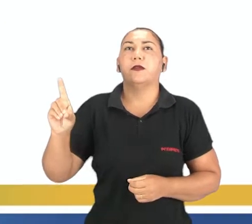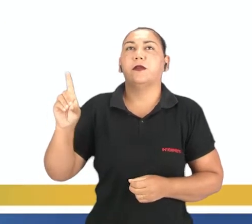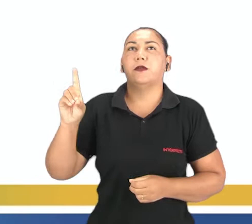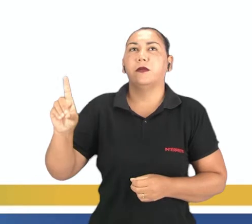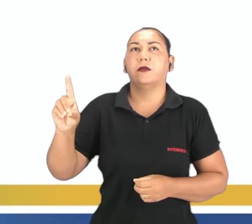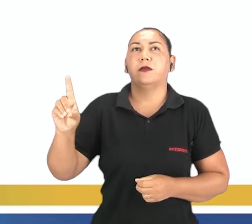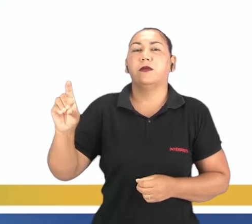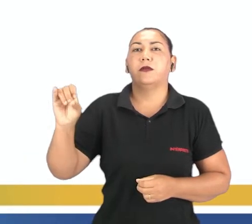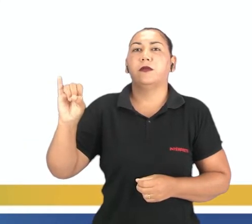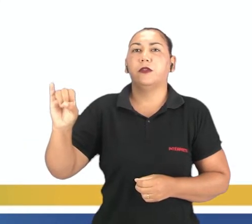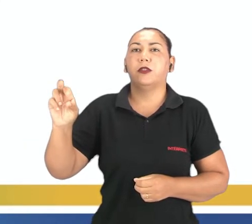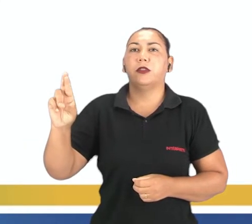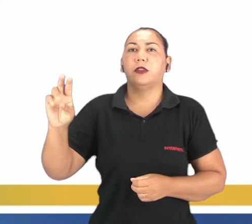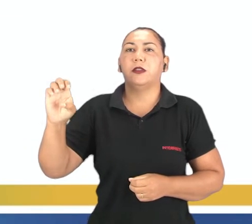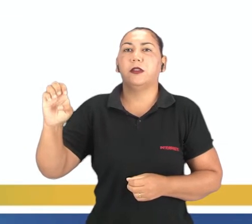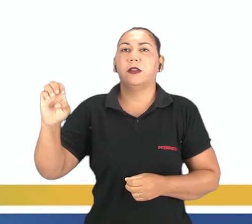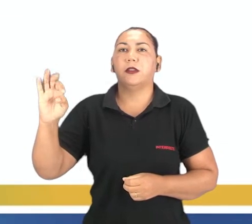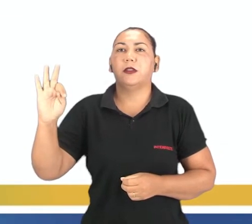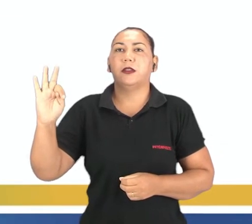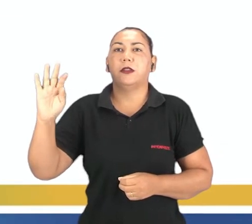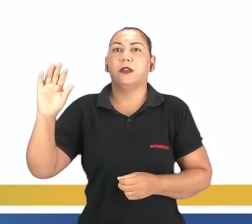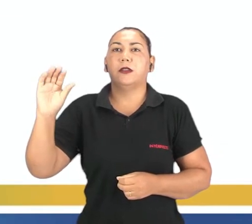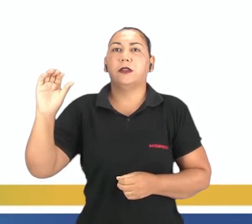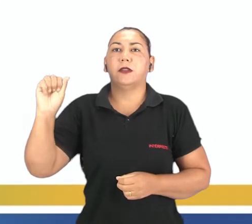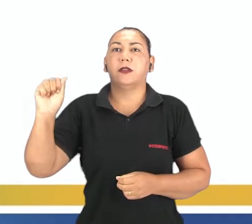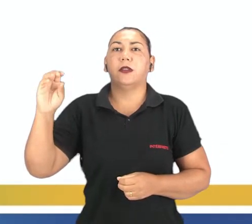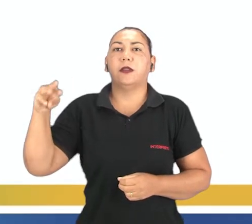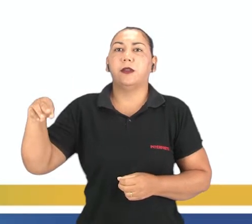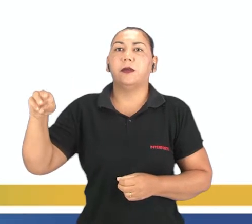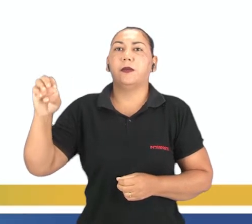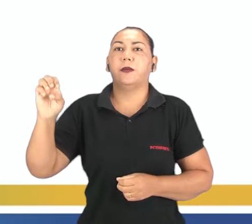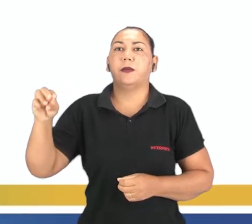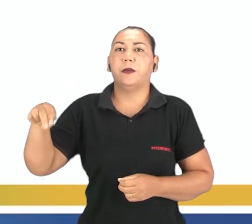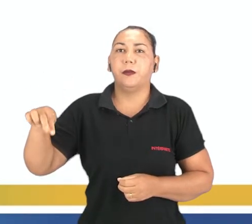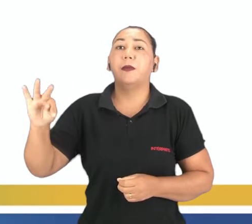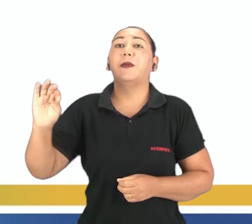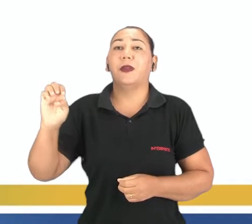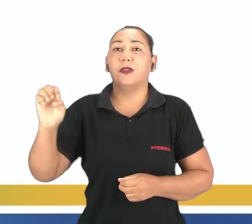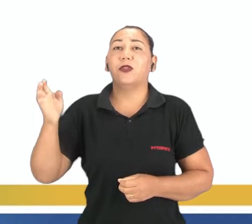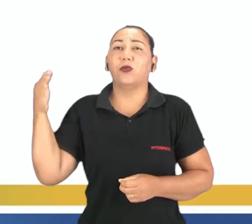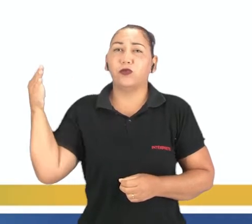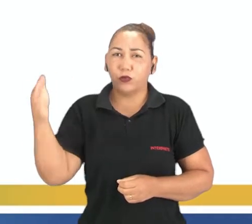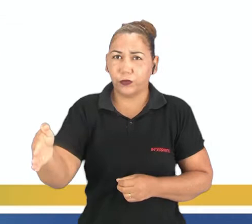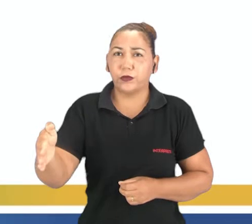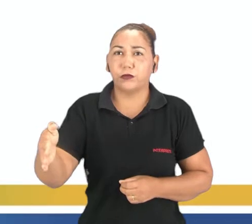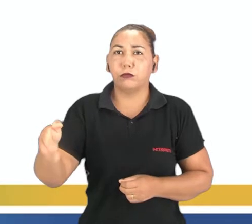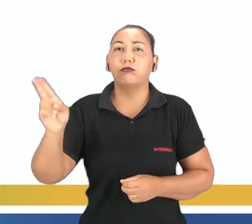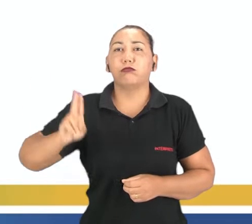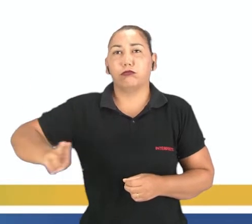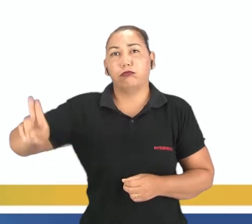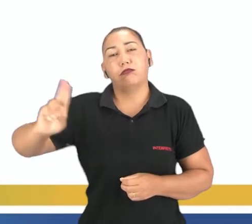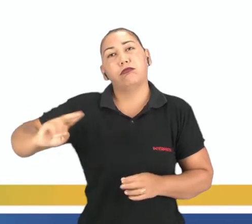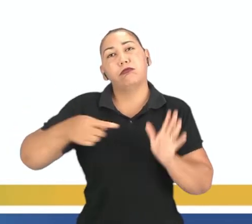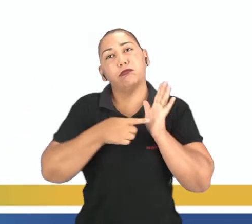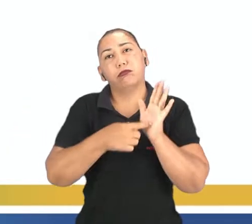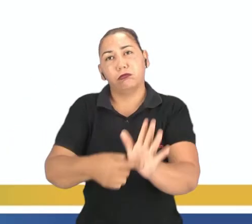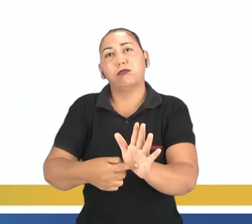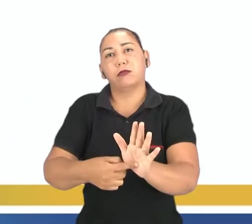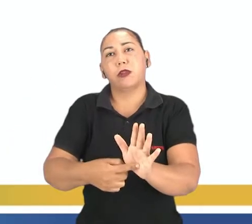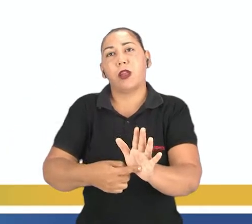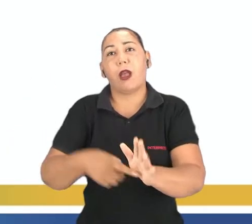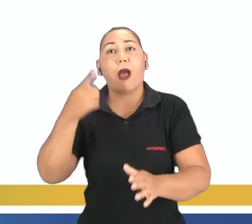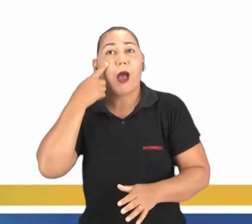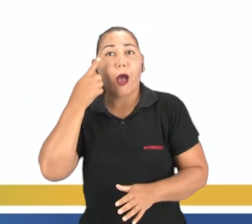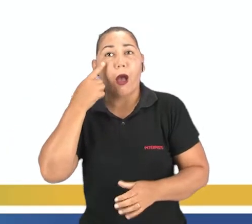de proporcionalidade entre grandezas. Na situação que foi apresentada aí do automóvel, né, observem que ele dobrou